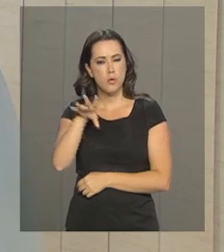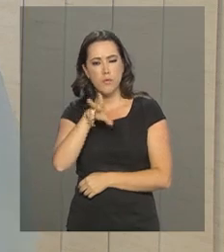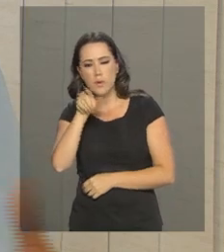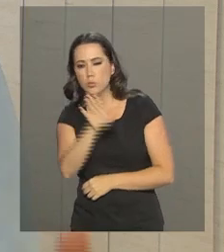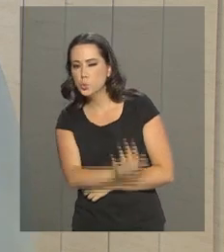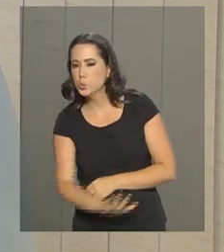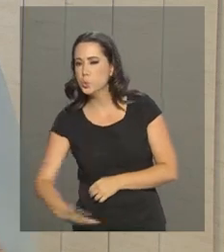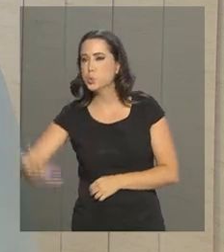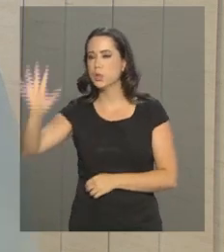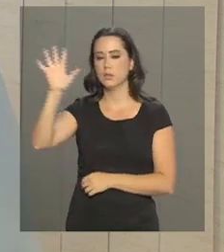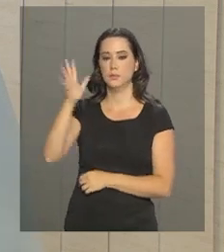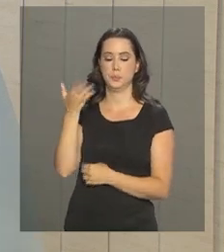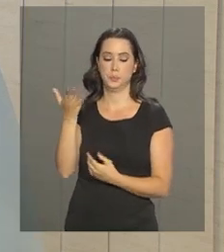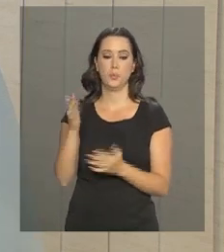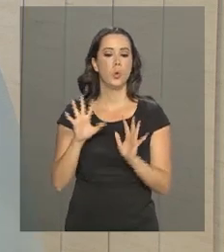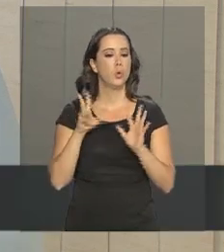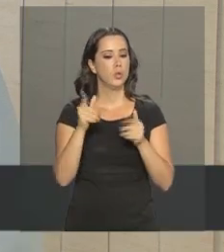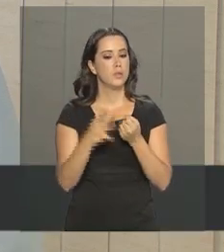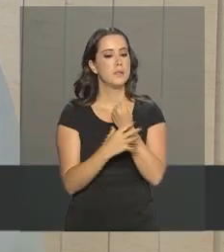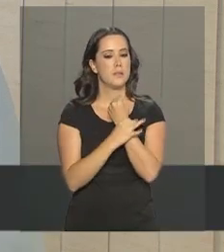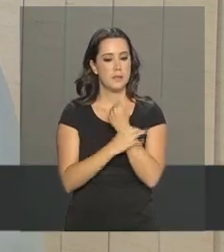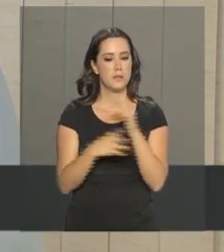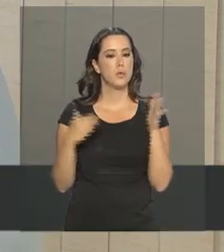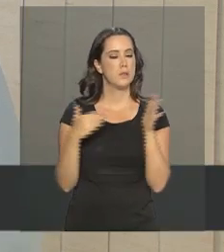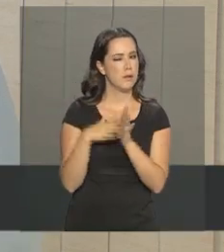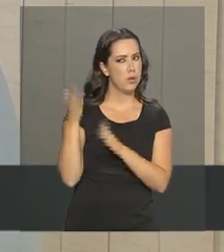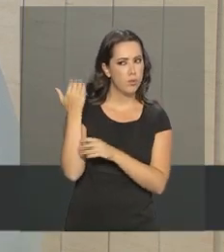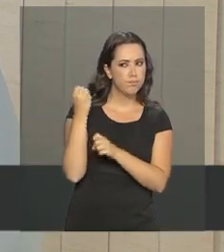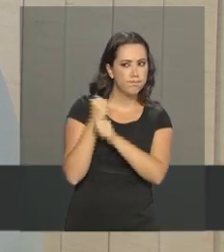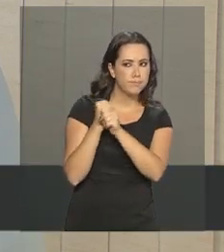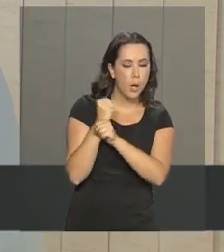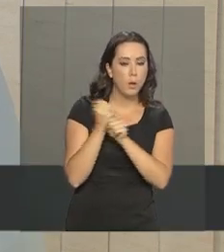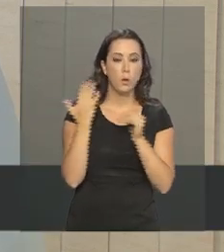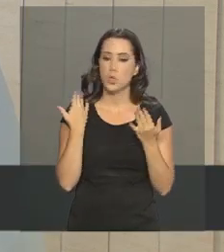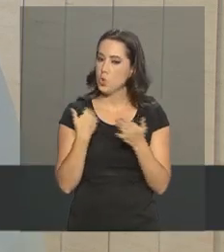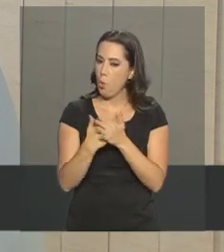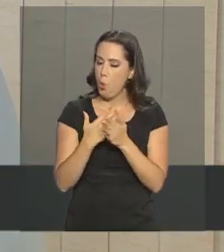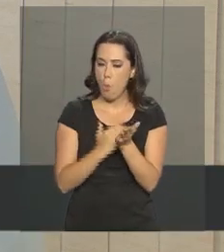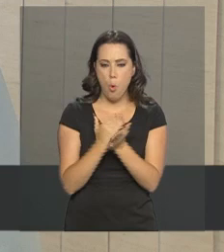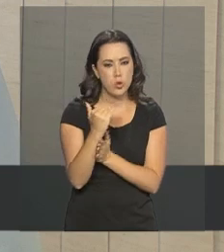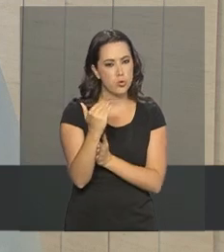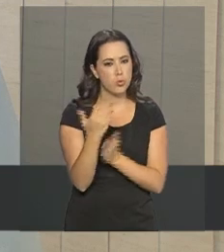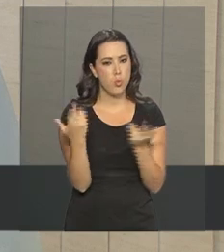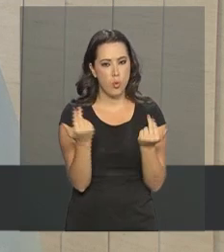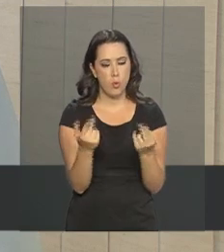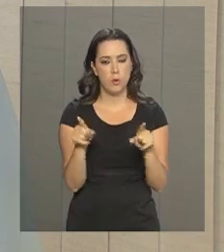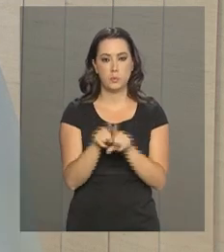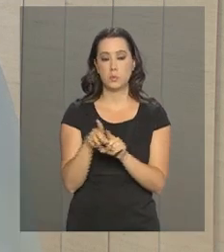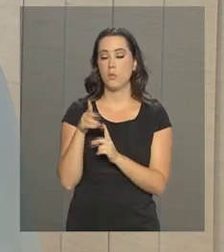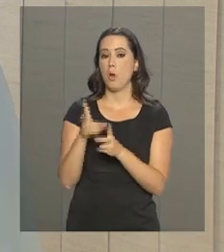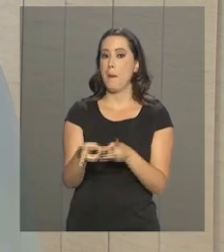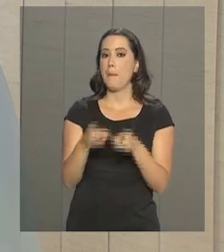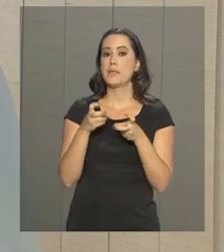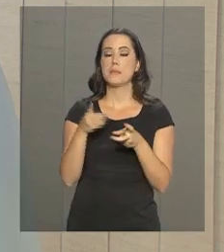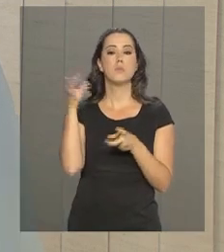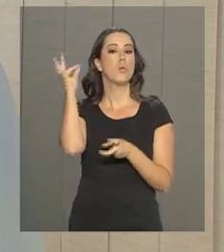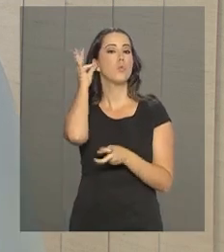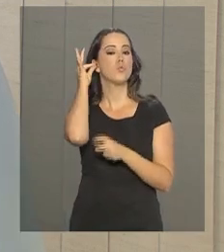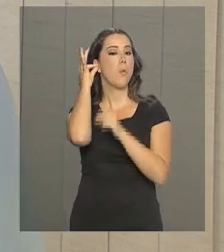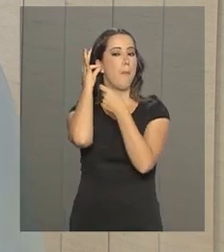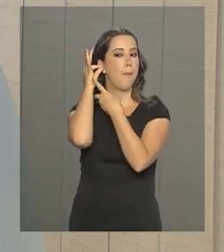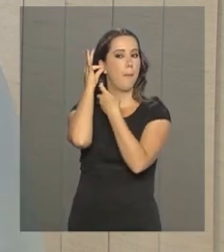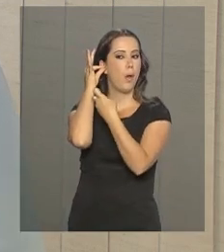de segurança implementadas até o ano de 2017 estão mantidas quais são ela é e tector de ponto eletrônico